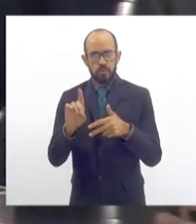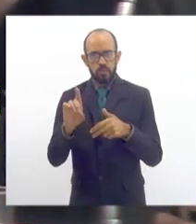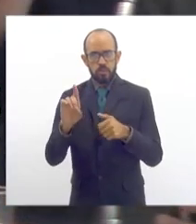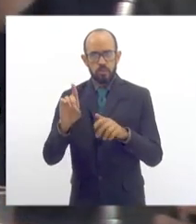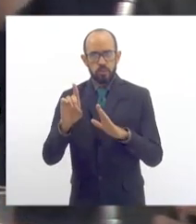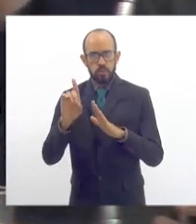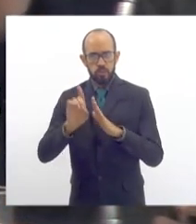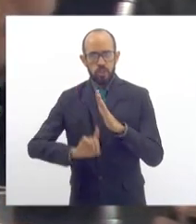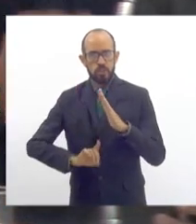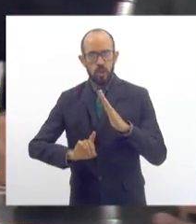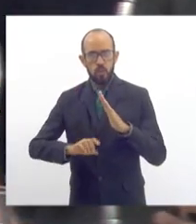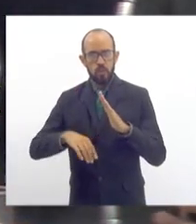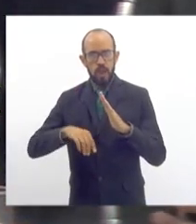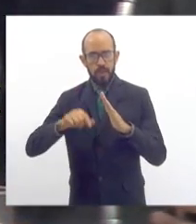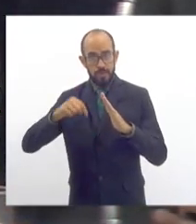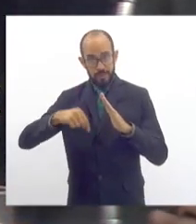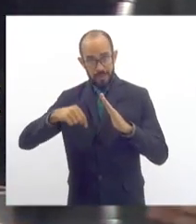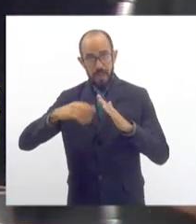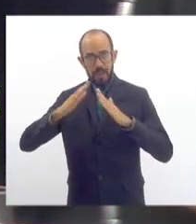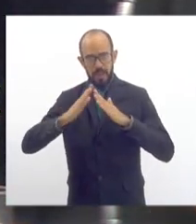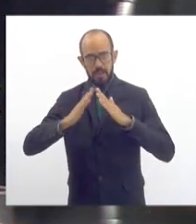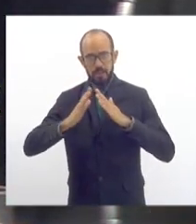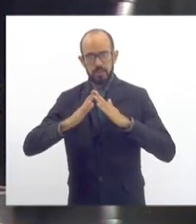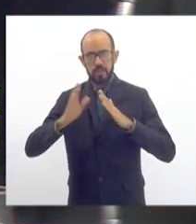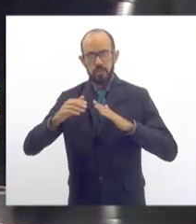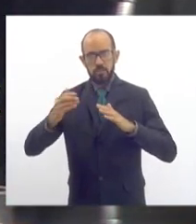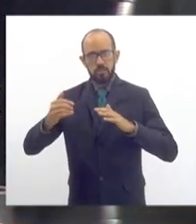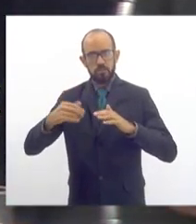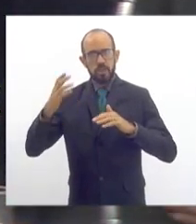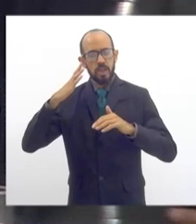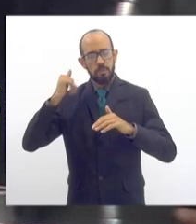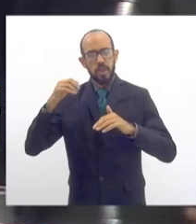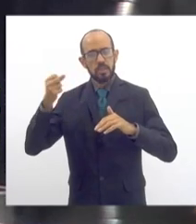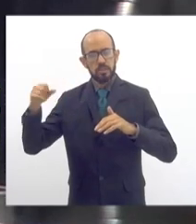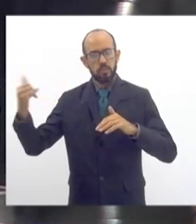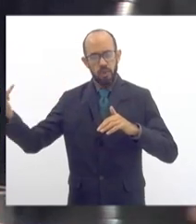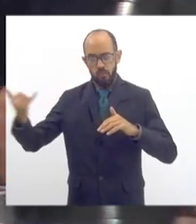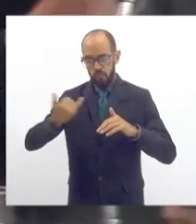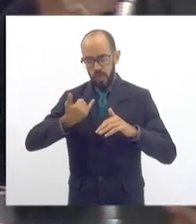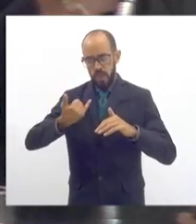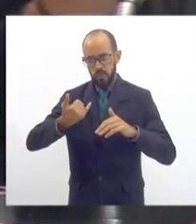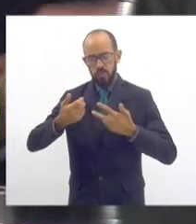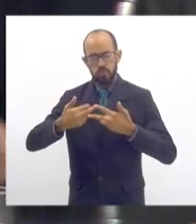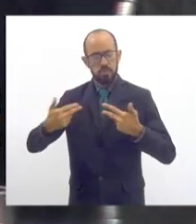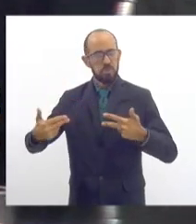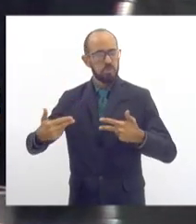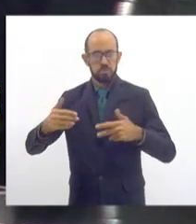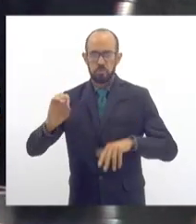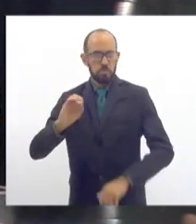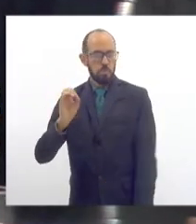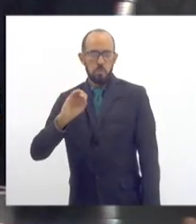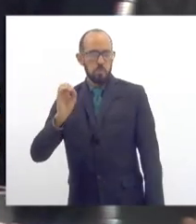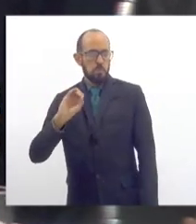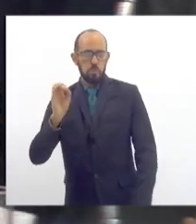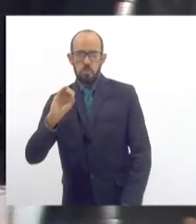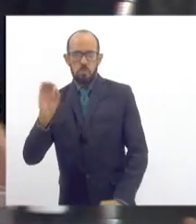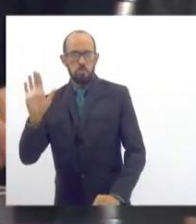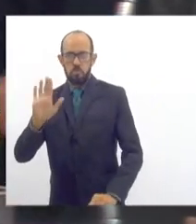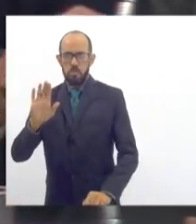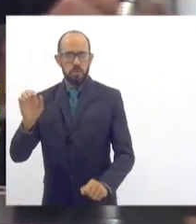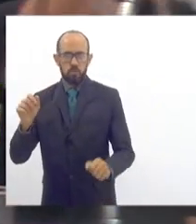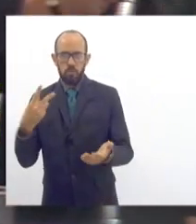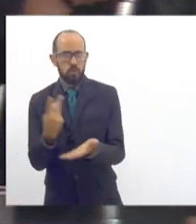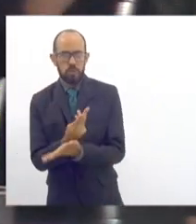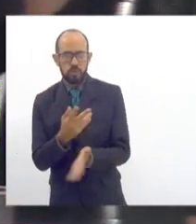se havia sido encaminhada alguma mensagem para essa casa e não foi enviada nenhuma mensagem. É importante a gente começar a